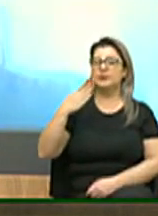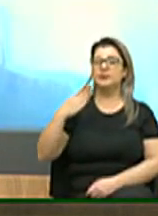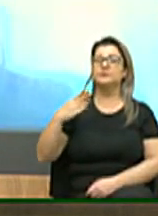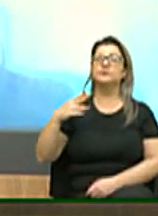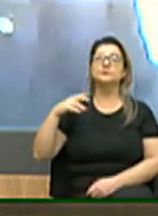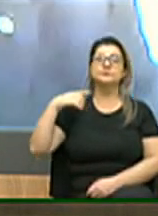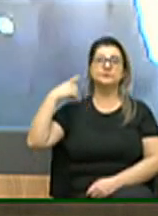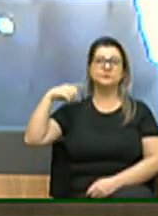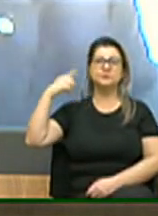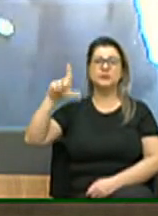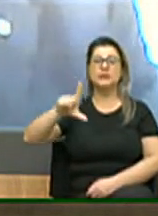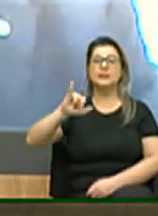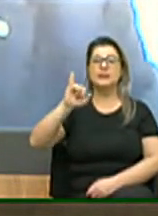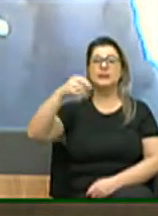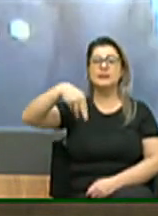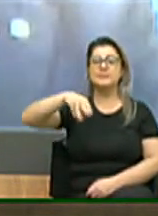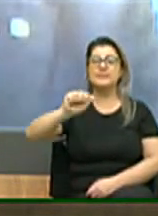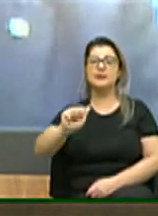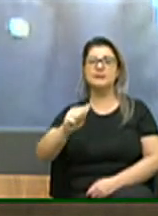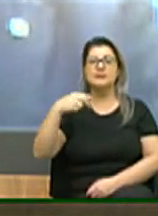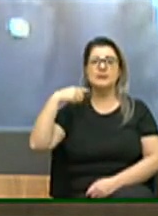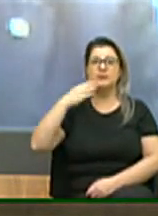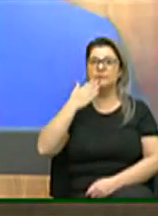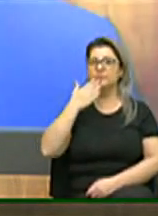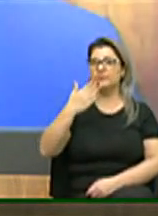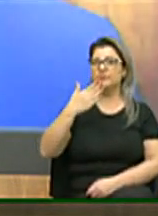Voto favorável, presidente. Deputado Paparico Bach.